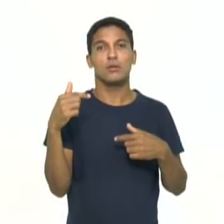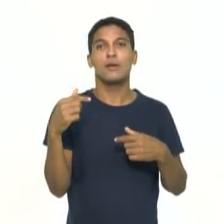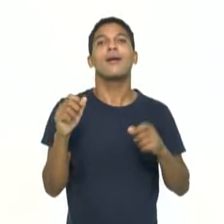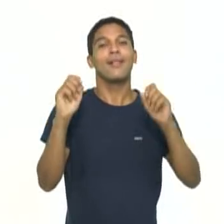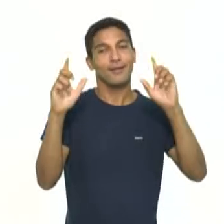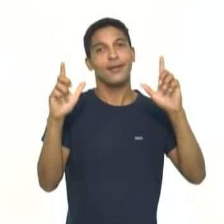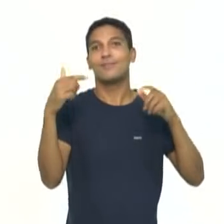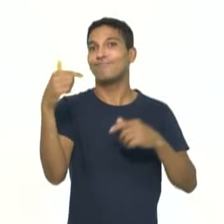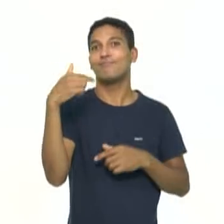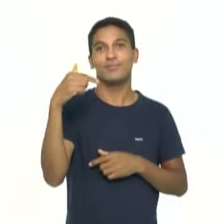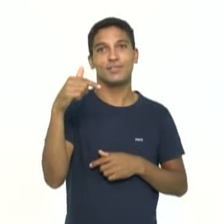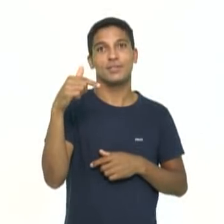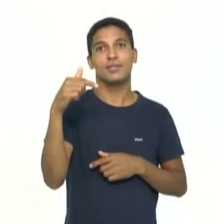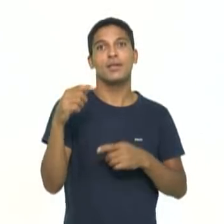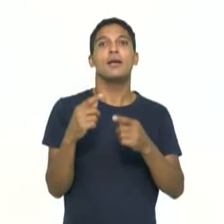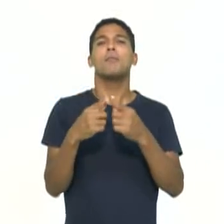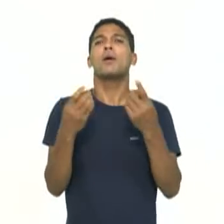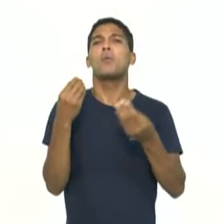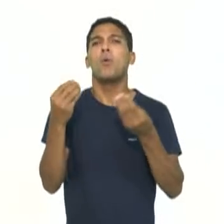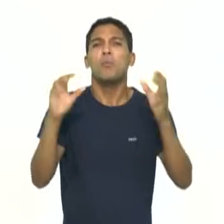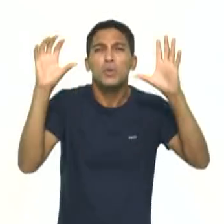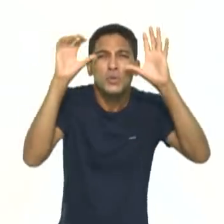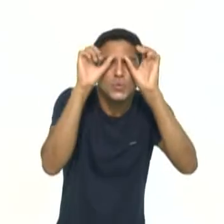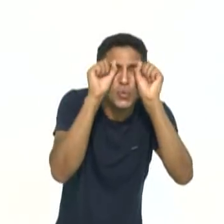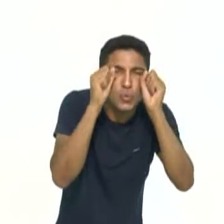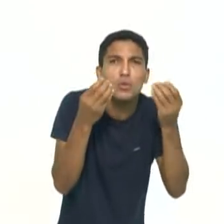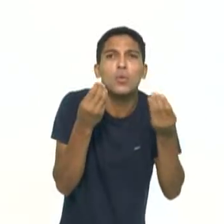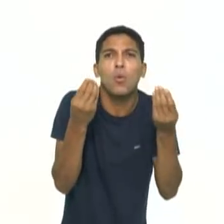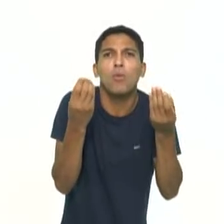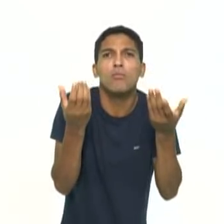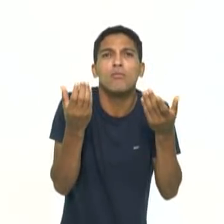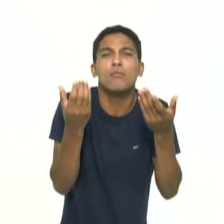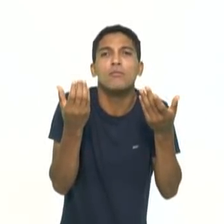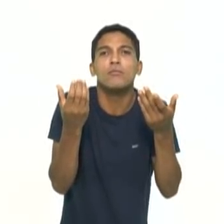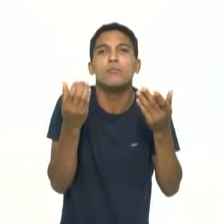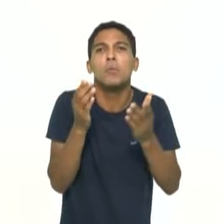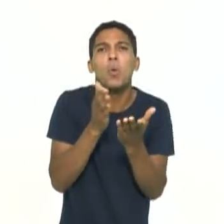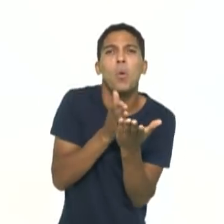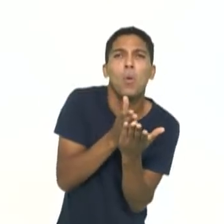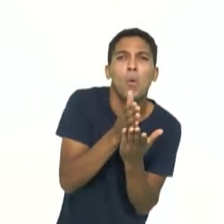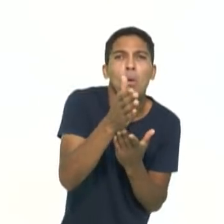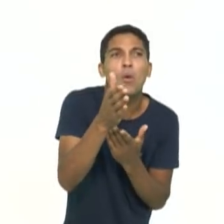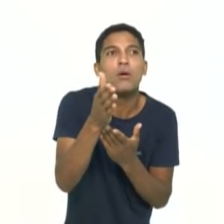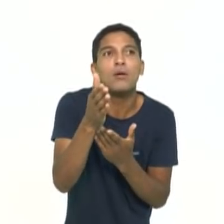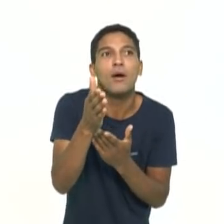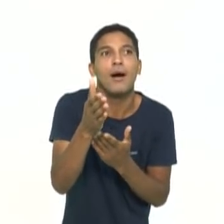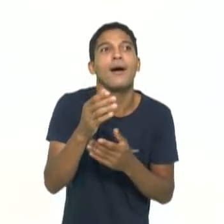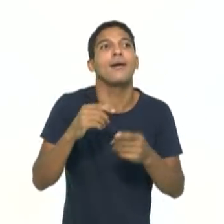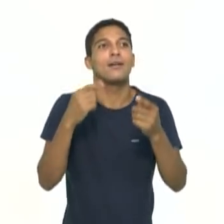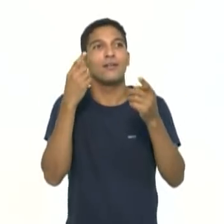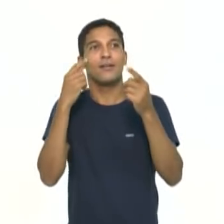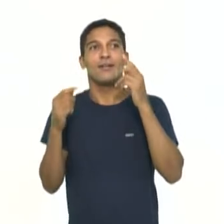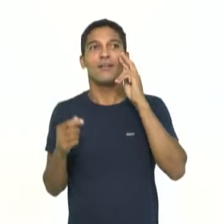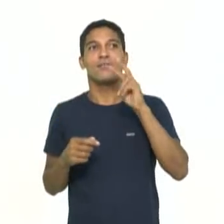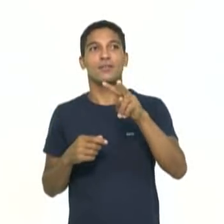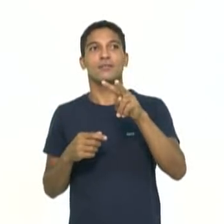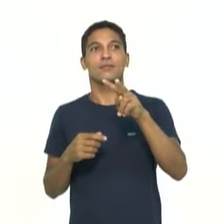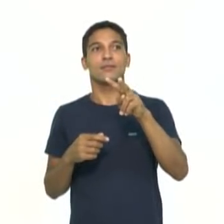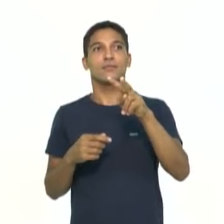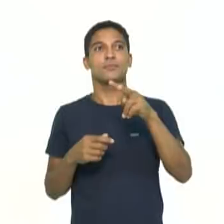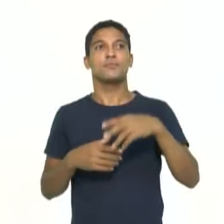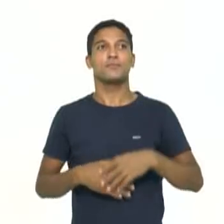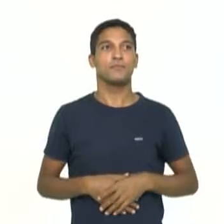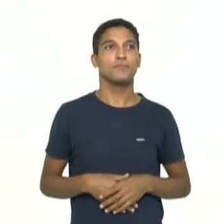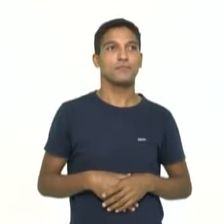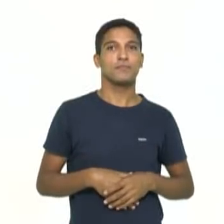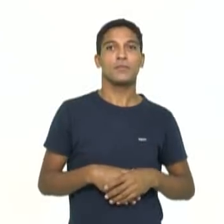escuridão? Eles usavam um candeeiro. Era colocado querosene, fogo, e assim que era